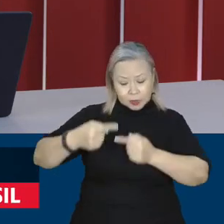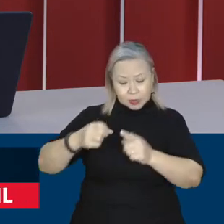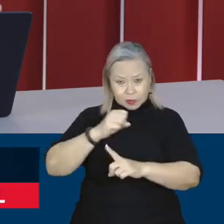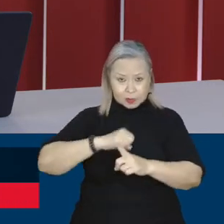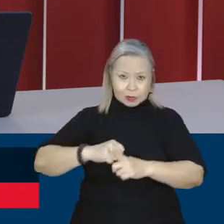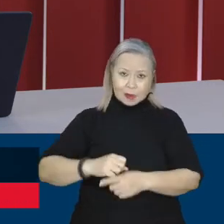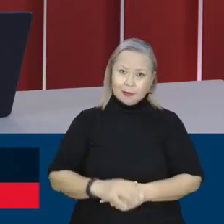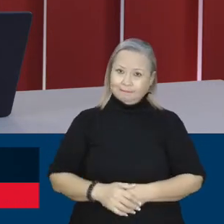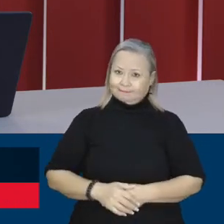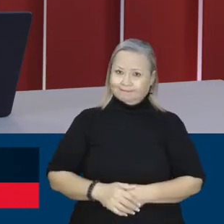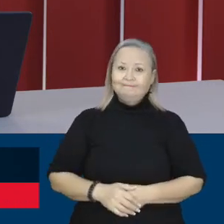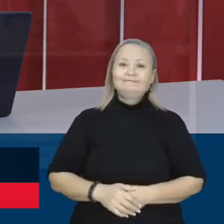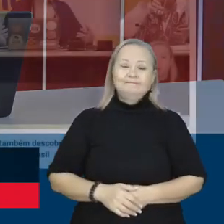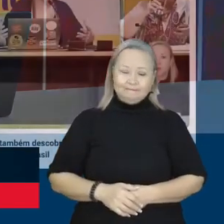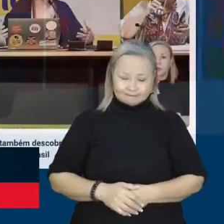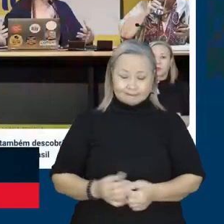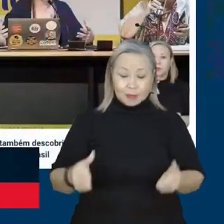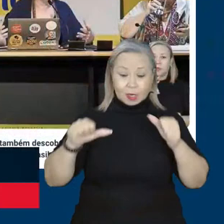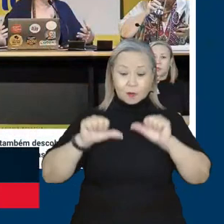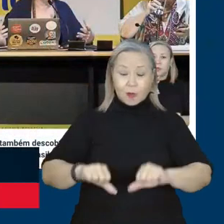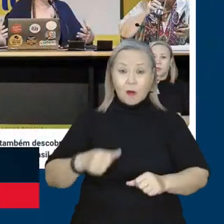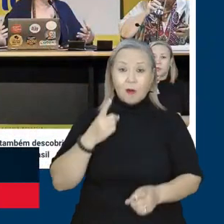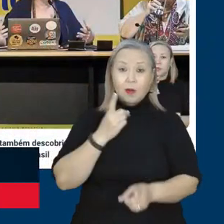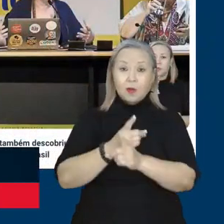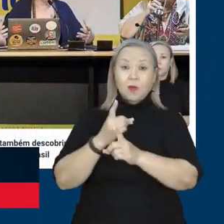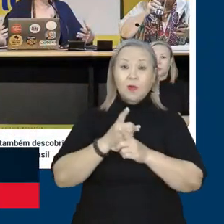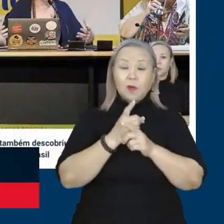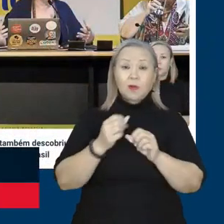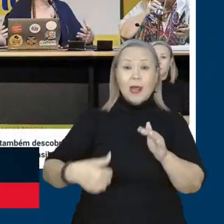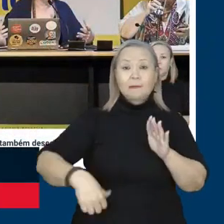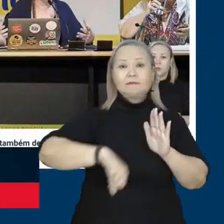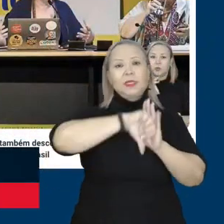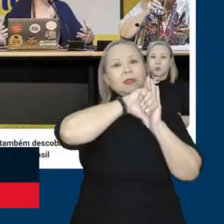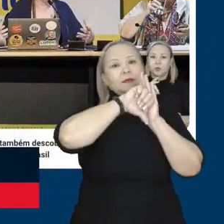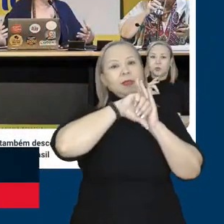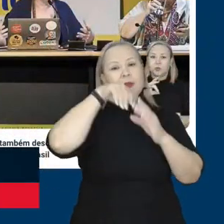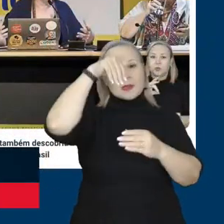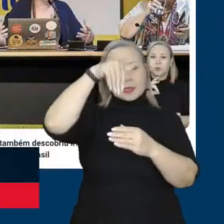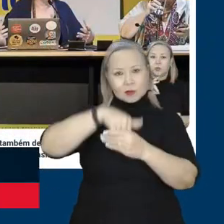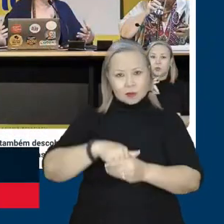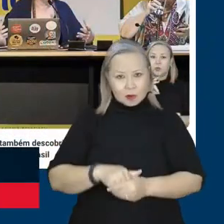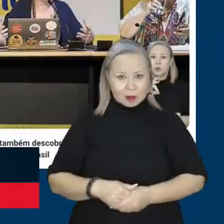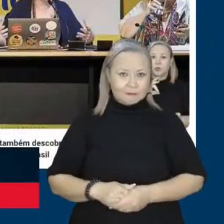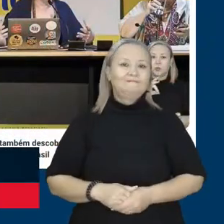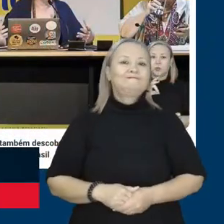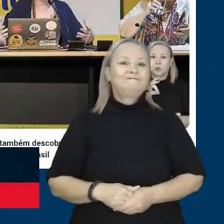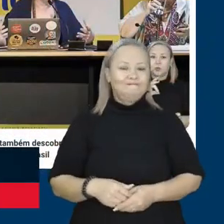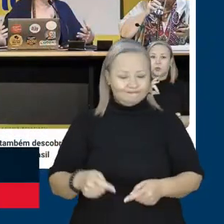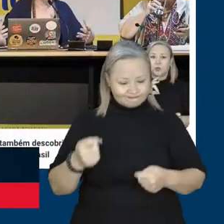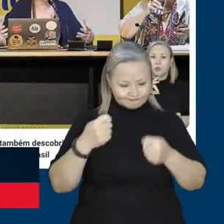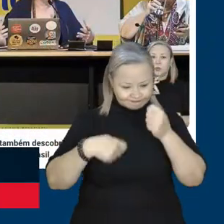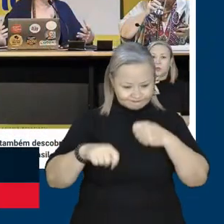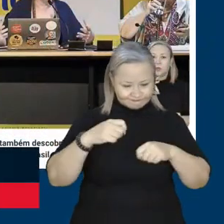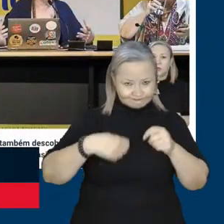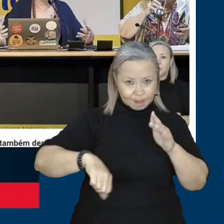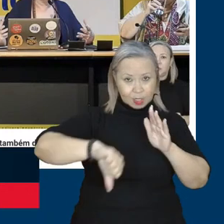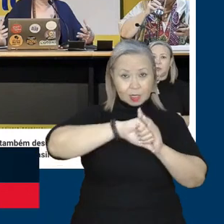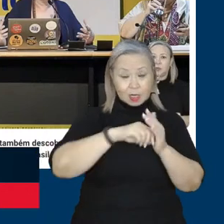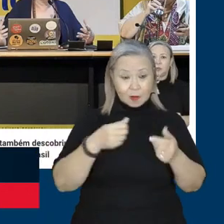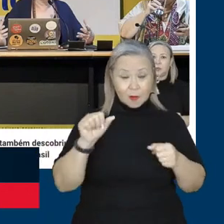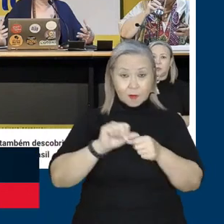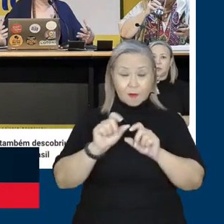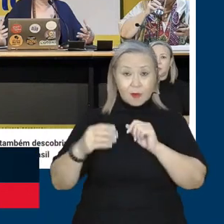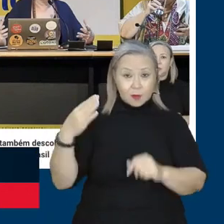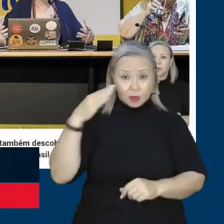coincidência e o que é pior foram encontrados indícios de crime eleitoral e de abuso de poder econômico cometidos por bolsonaro